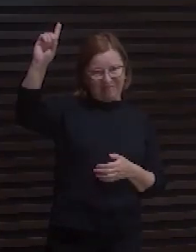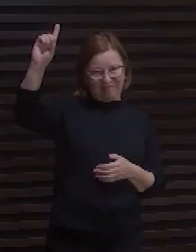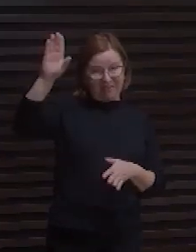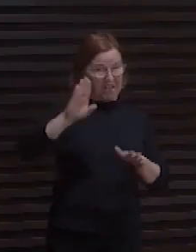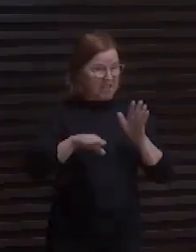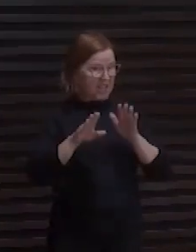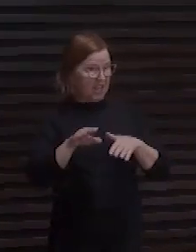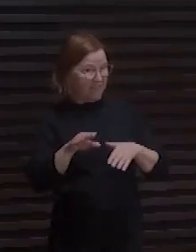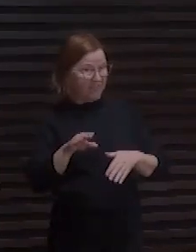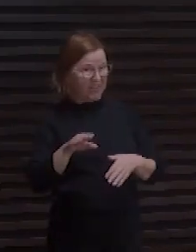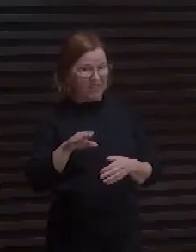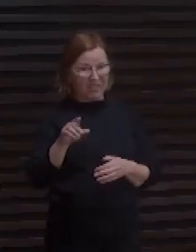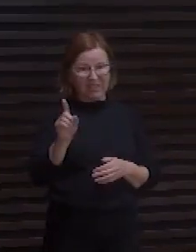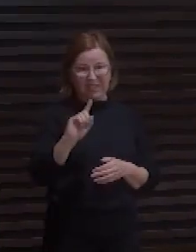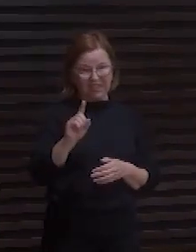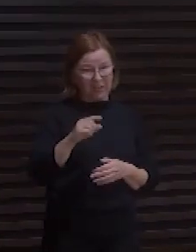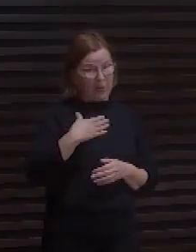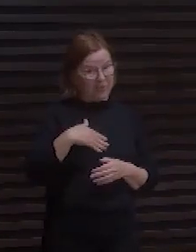aquilo que agrada a você.